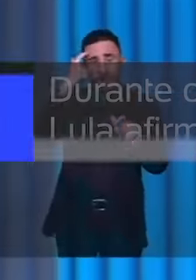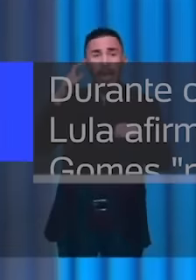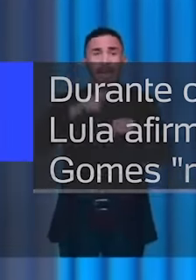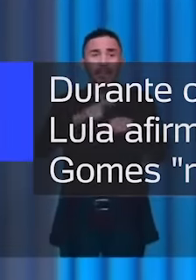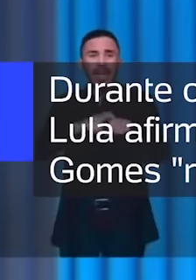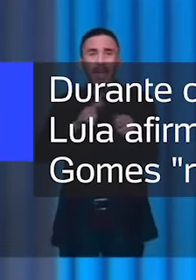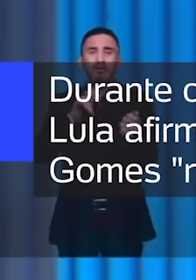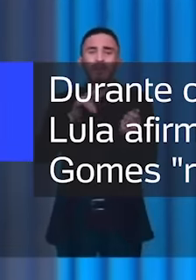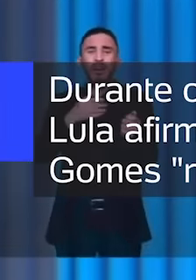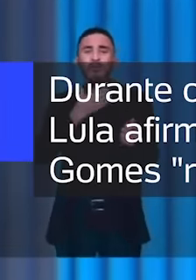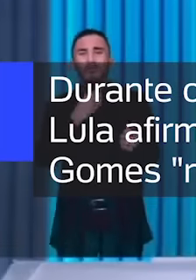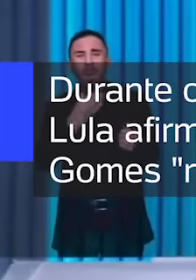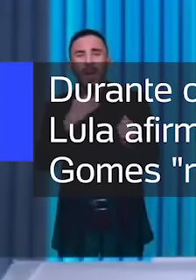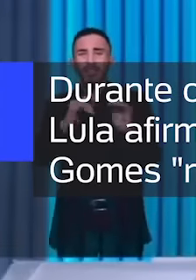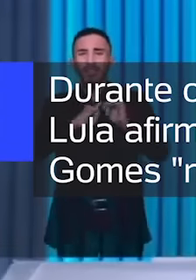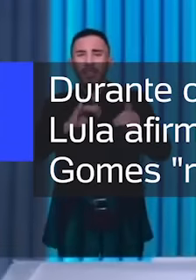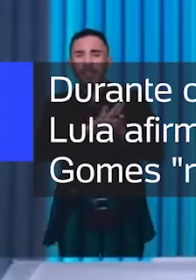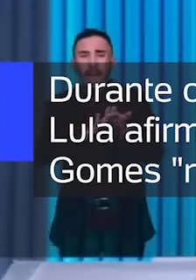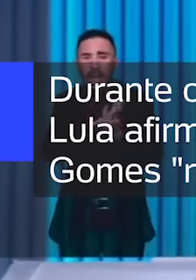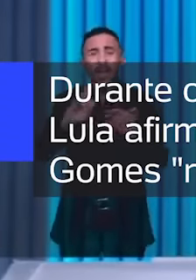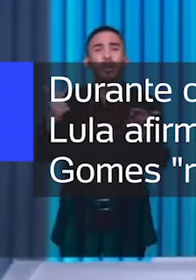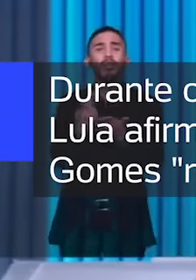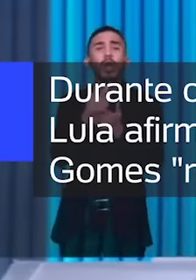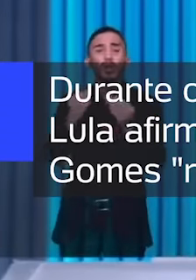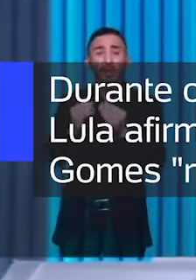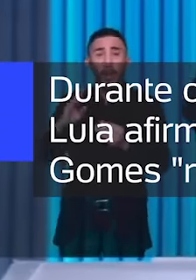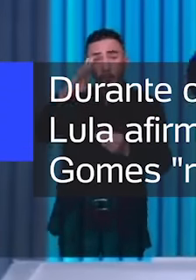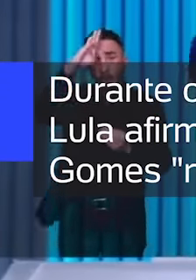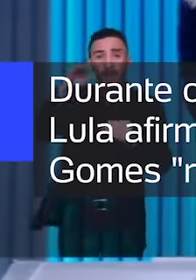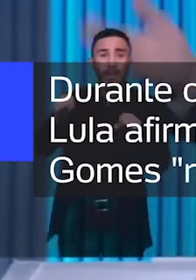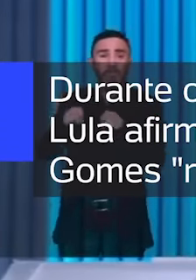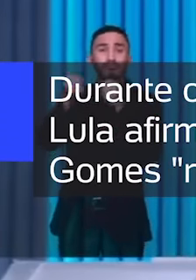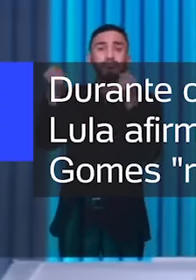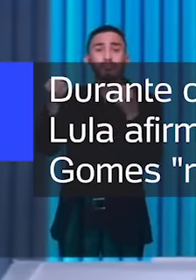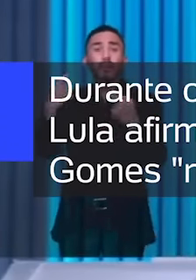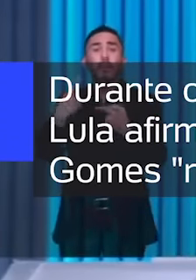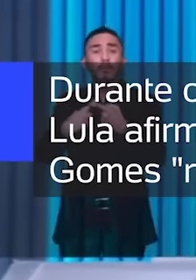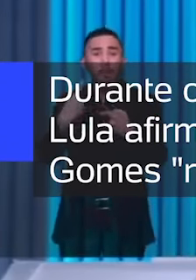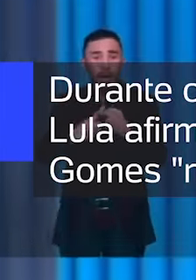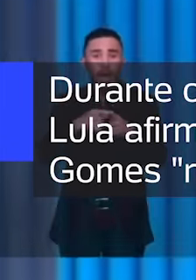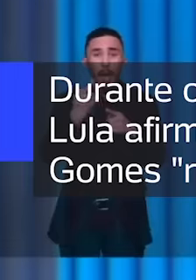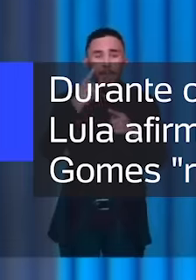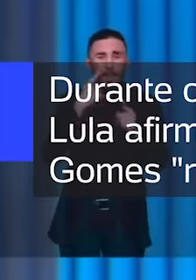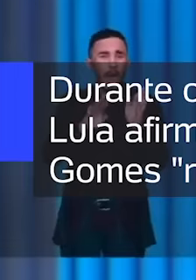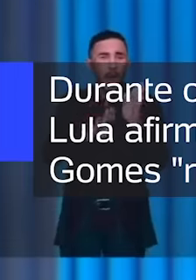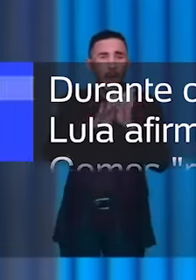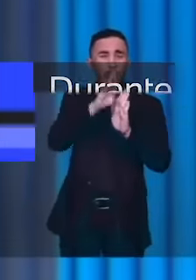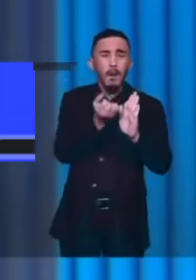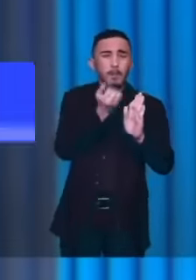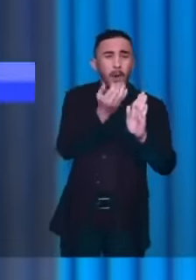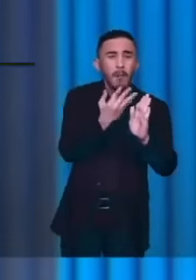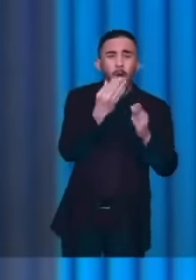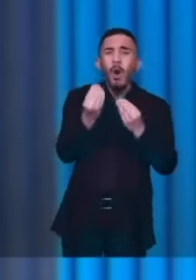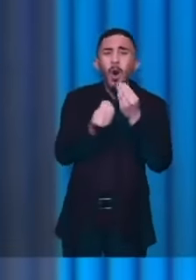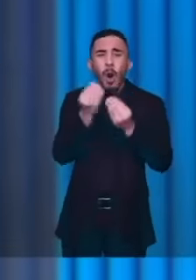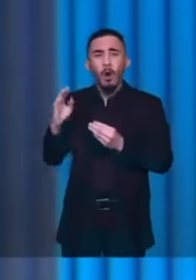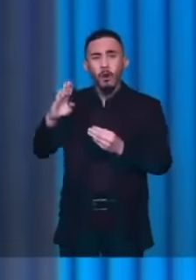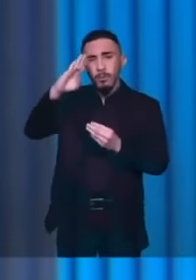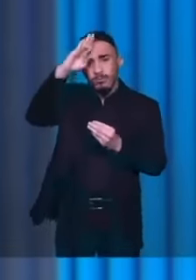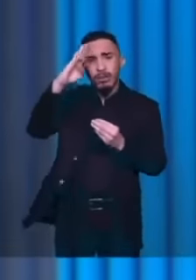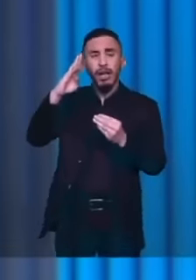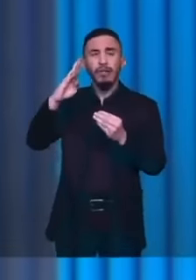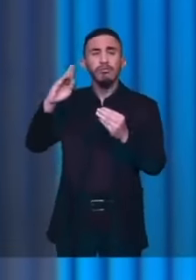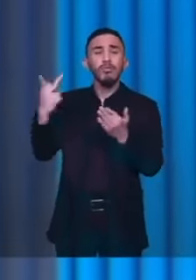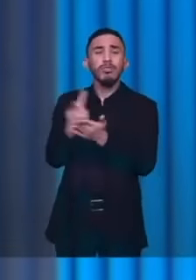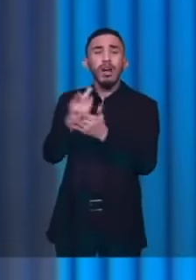e não prestar contas gerou a tragédia do Bolsonaro. Porque se fosse verdade essa montanha de coisas boas, por que que o Bolsonaro, essa tragédia que aconteceu